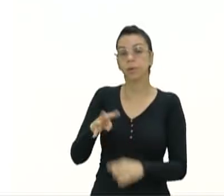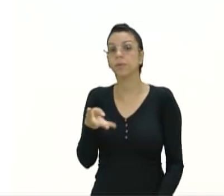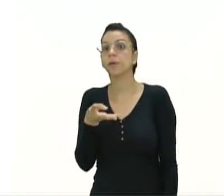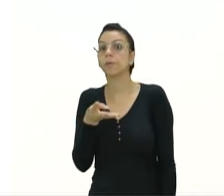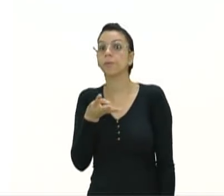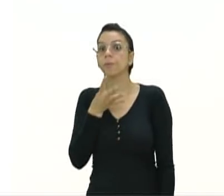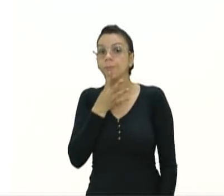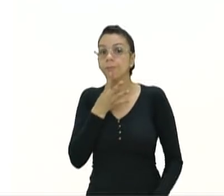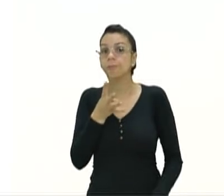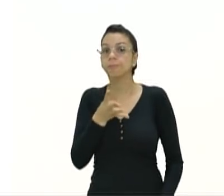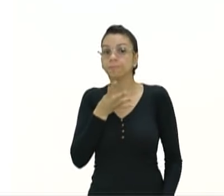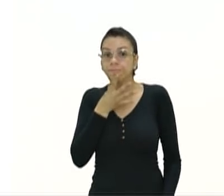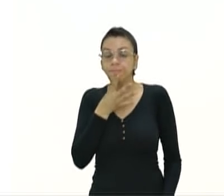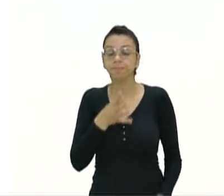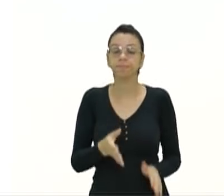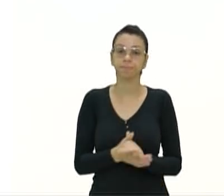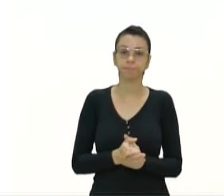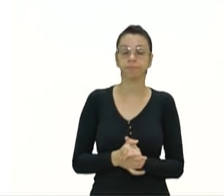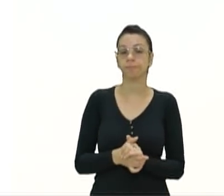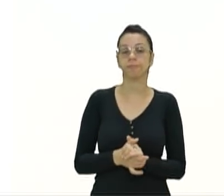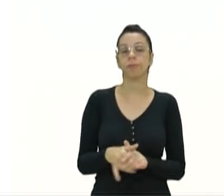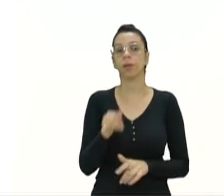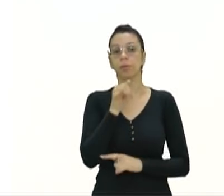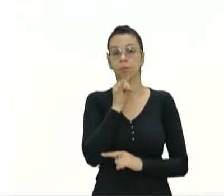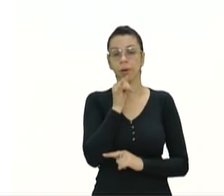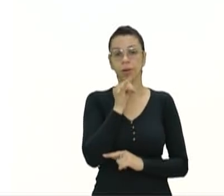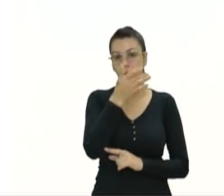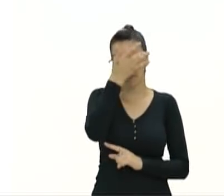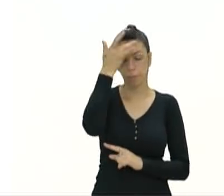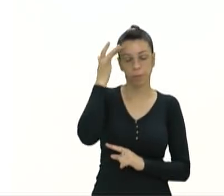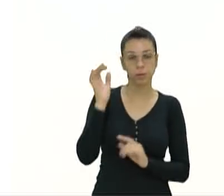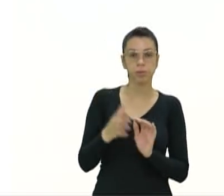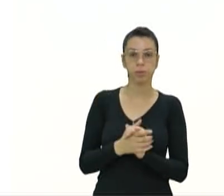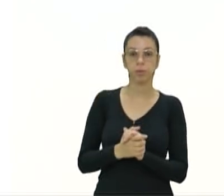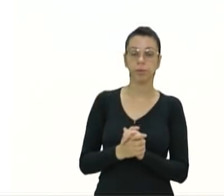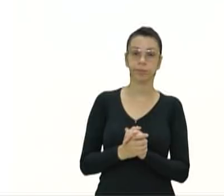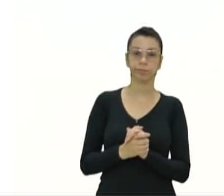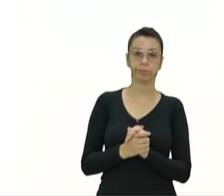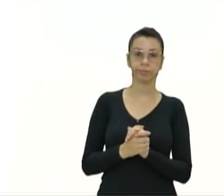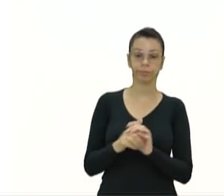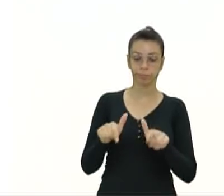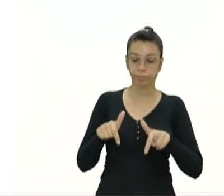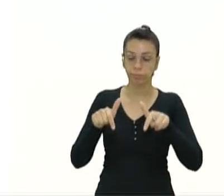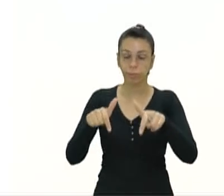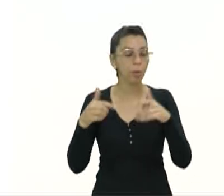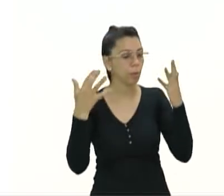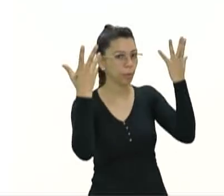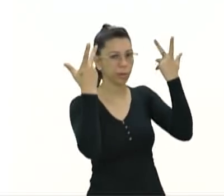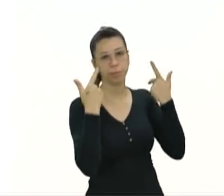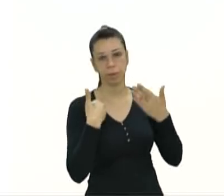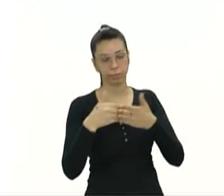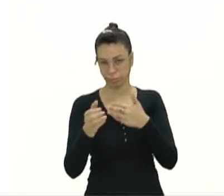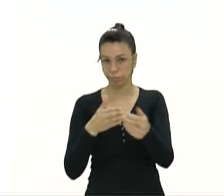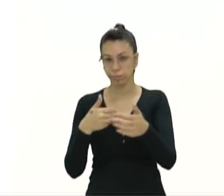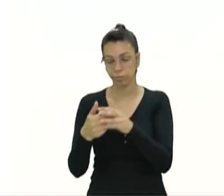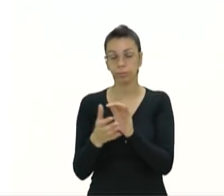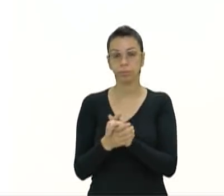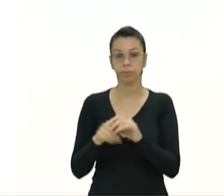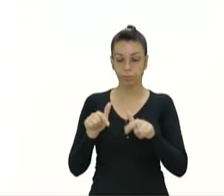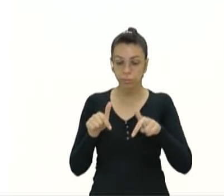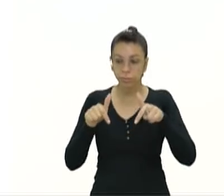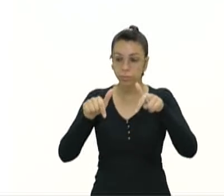em que você se deparou com algo, em que os seres humanos em geral se deparam, até mesmo os animais, se deparam com algo,